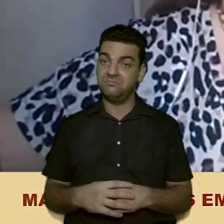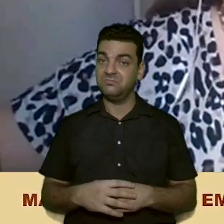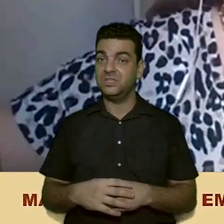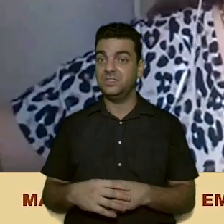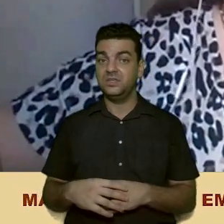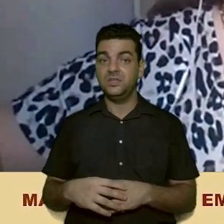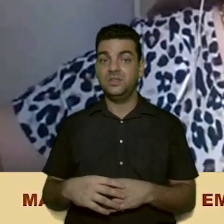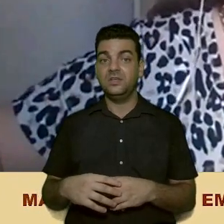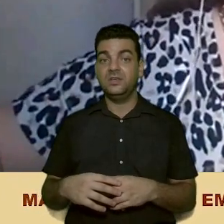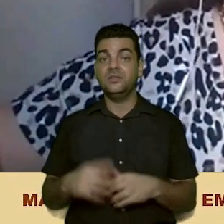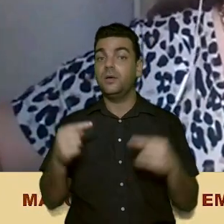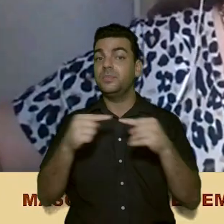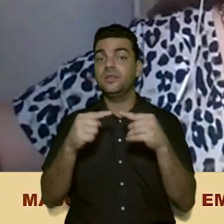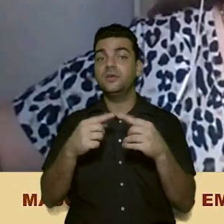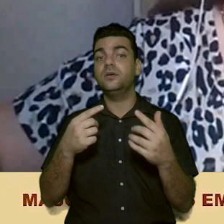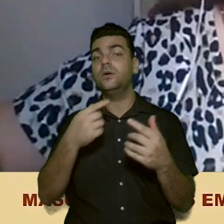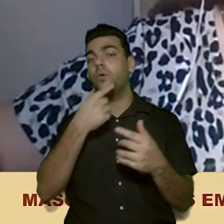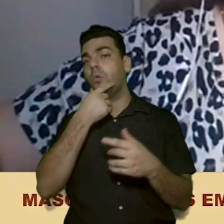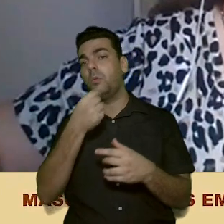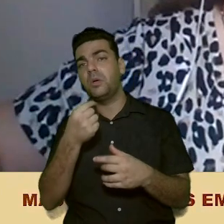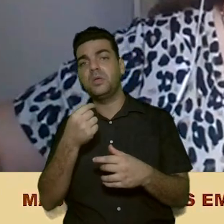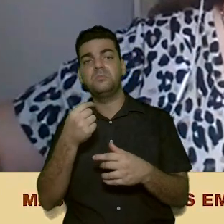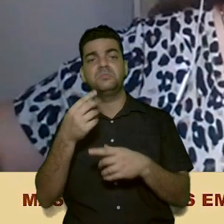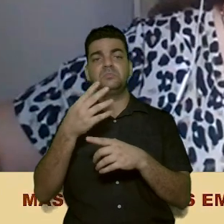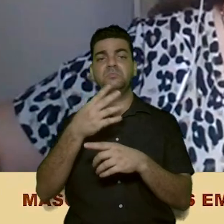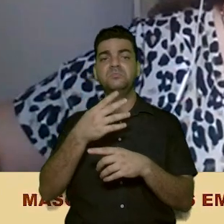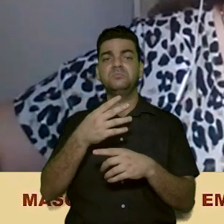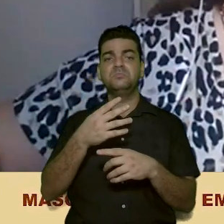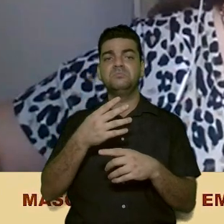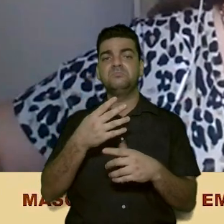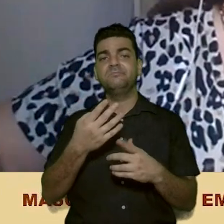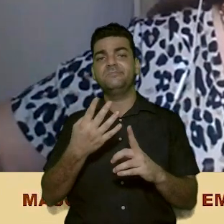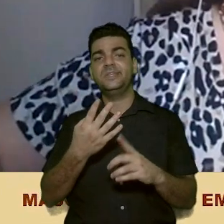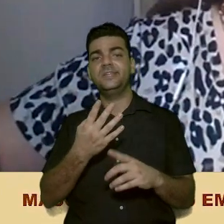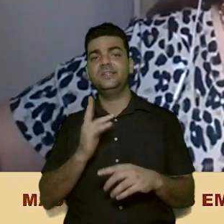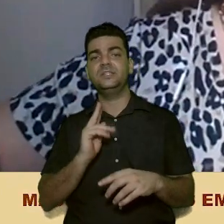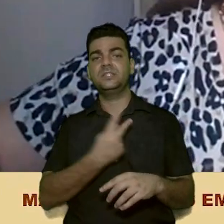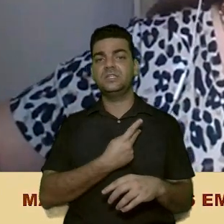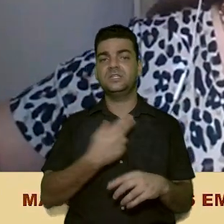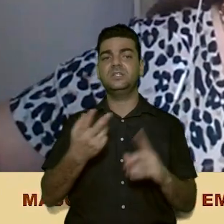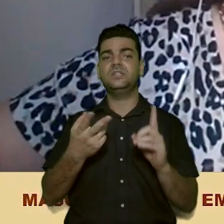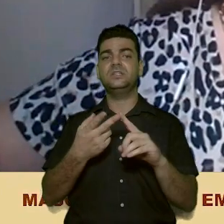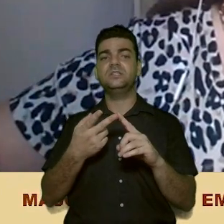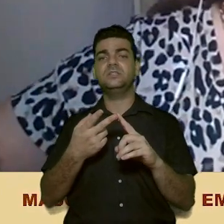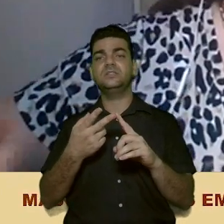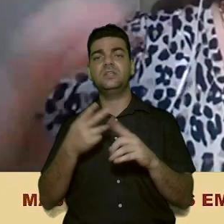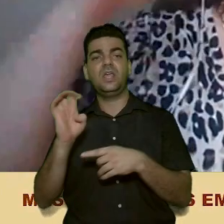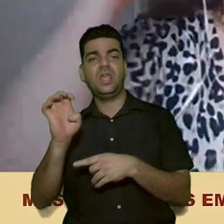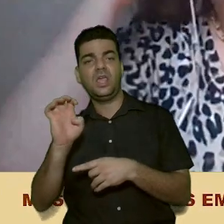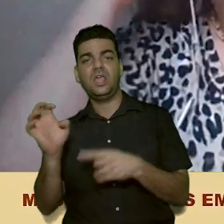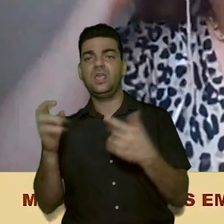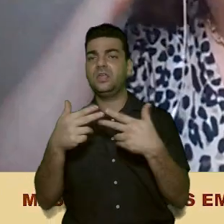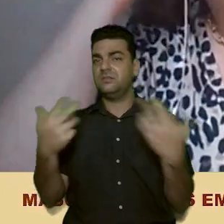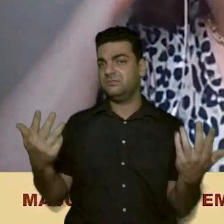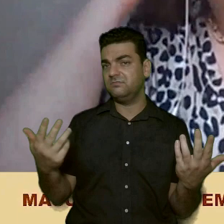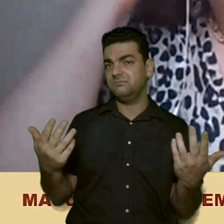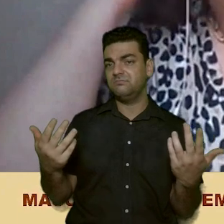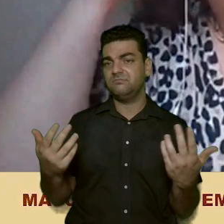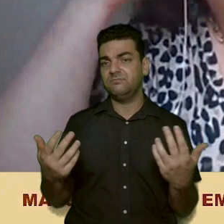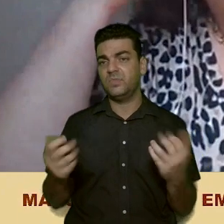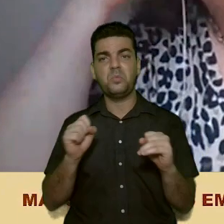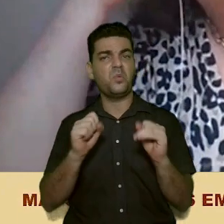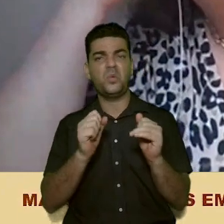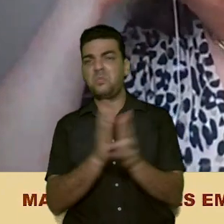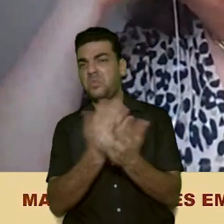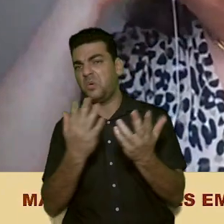os homens gays, para incluir esses homens. Mas, para além de raça, né, e questões sociais, como homens negros, homens pobres,